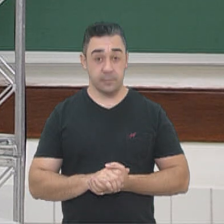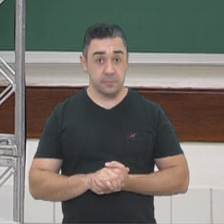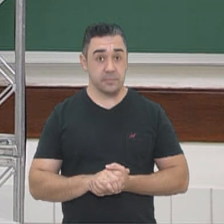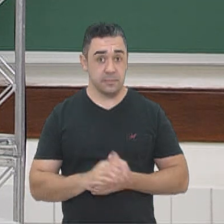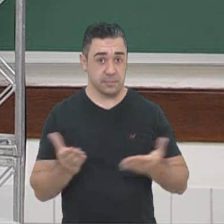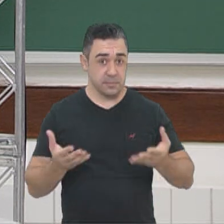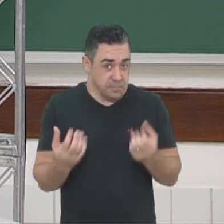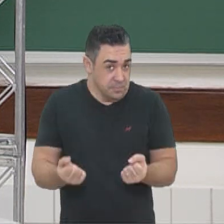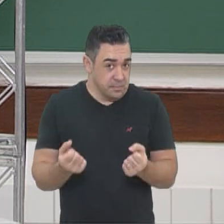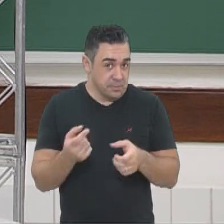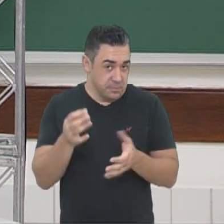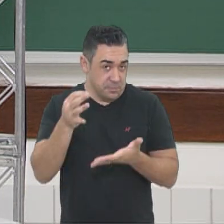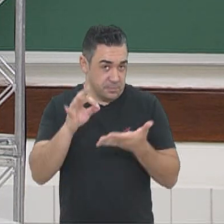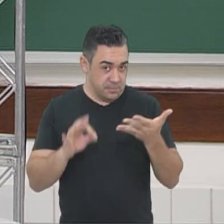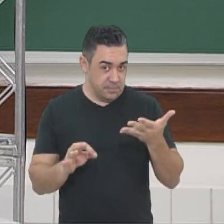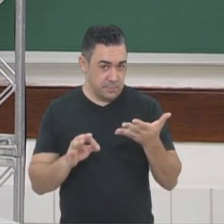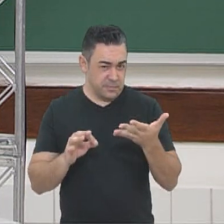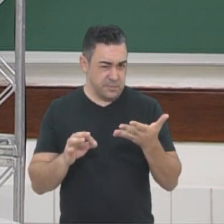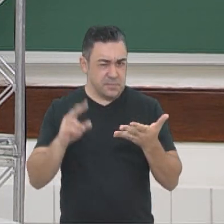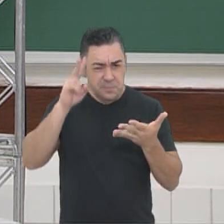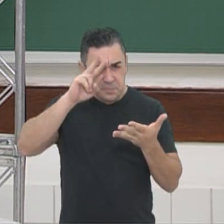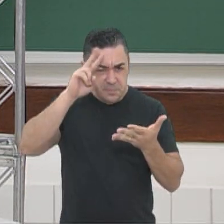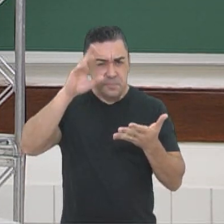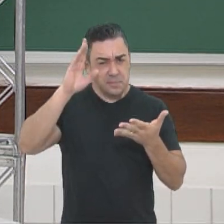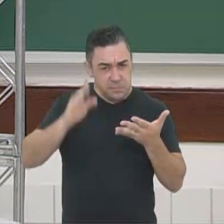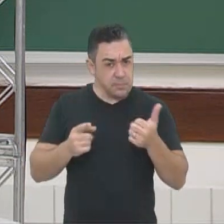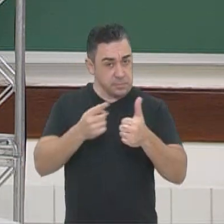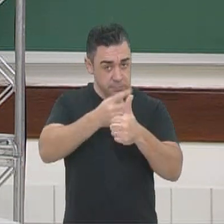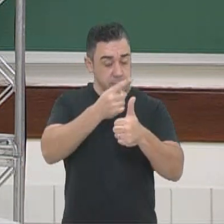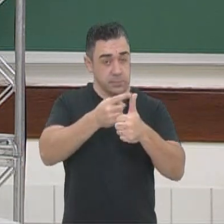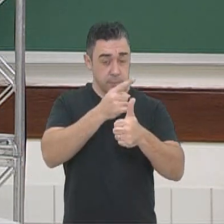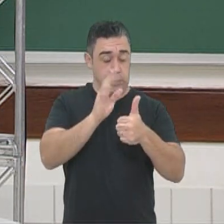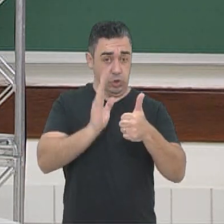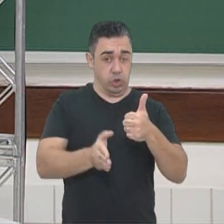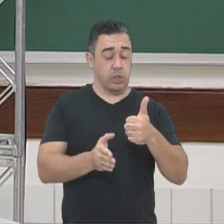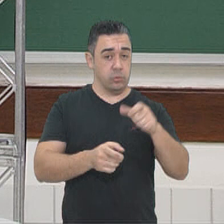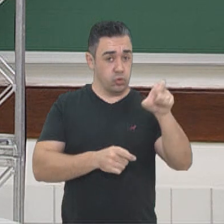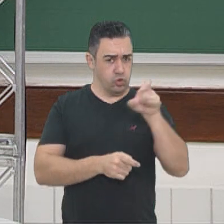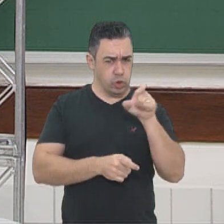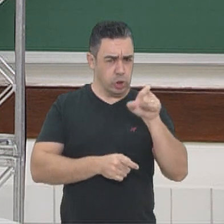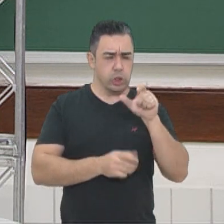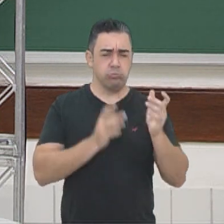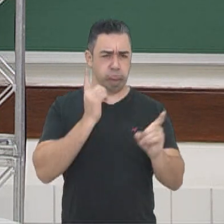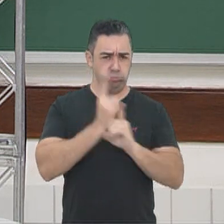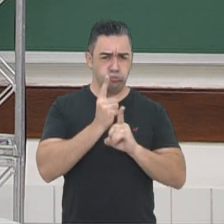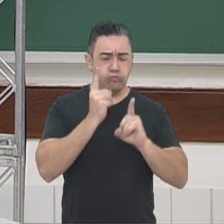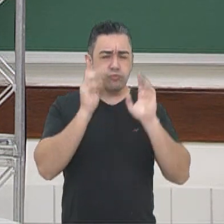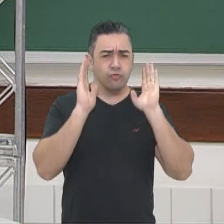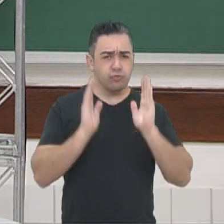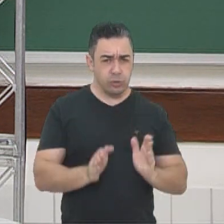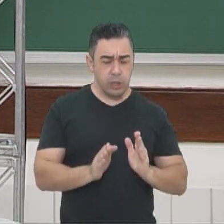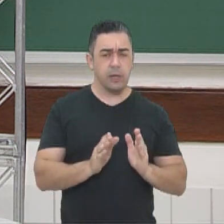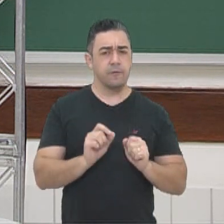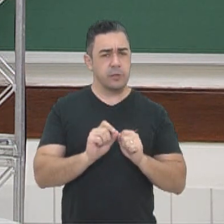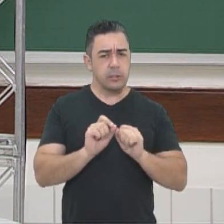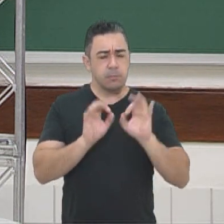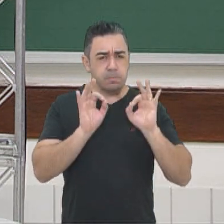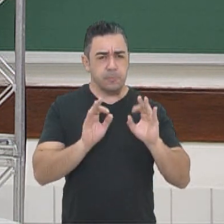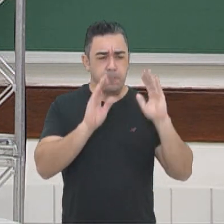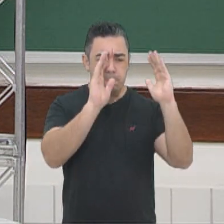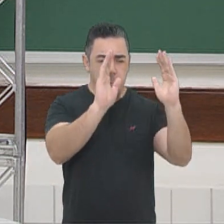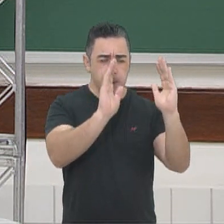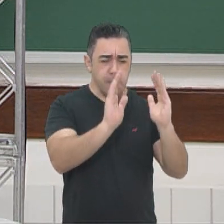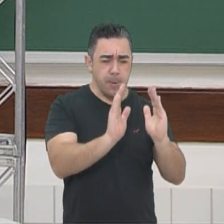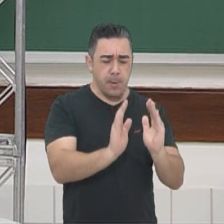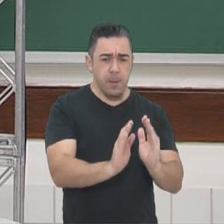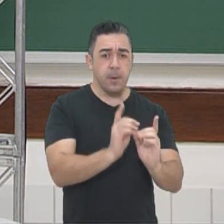Vamos lá então para a correção? Lembrando que nós já fizemos a primeira parte, tá? Raiz de índice x da raiz quadrada de 2, transformamos